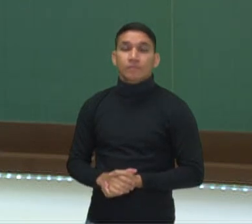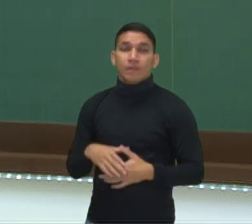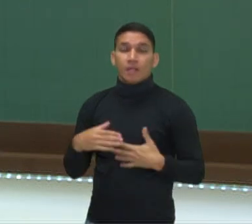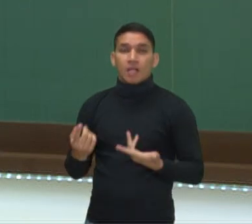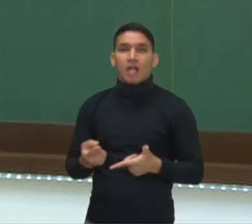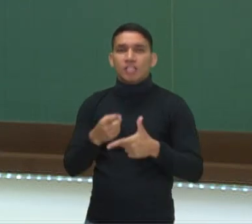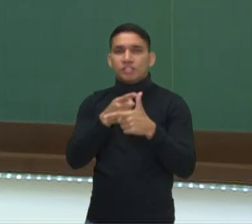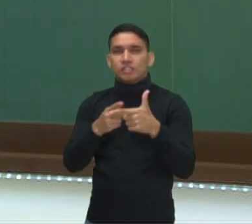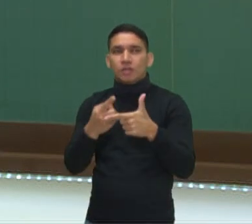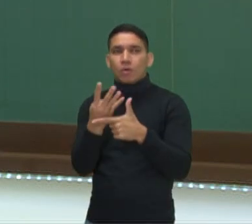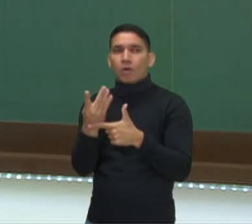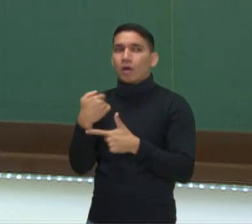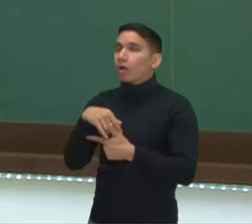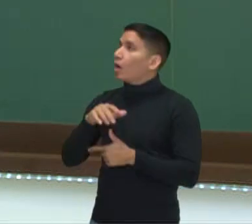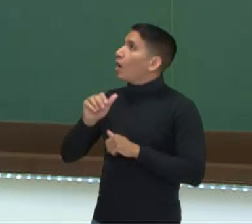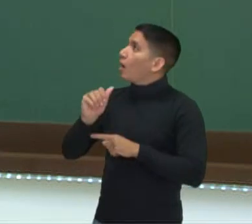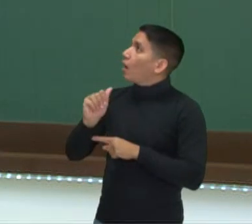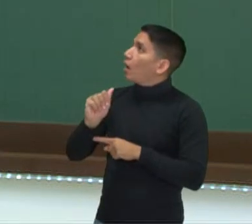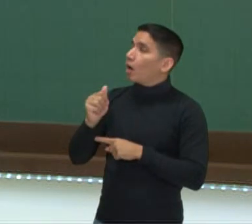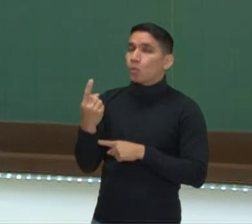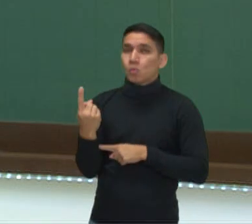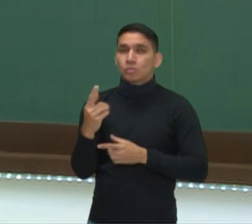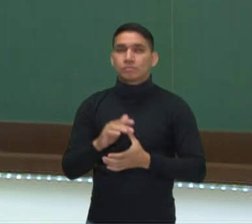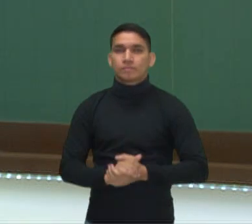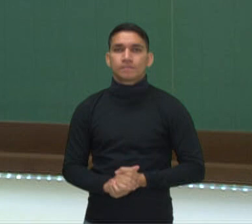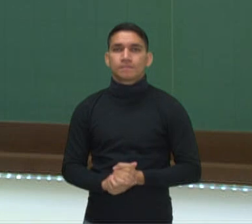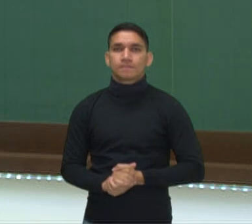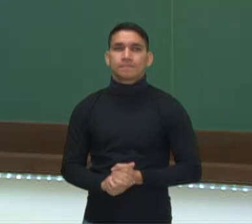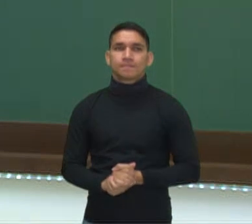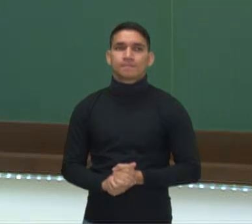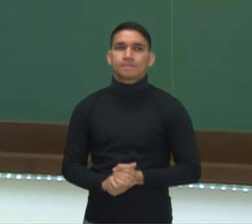4 vezes o meu a, que é 1. Menos com menos mais.